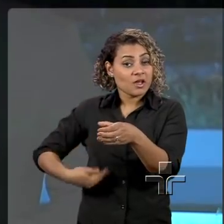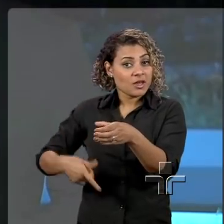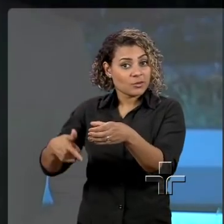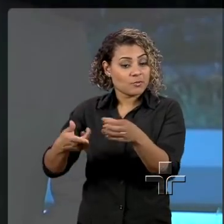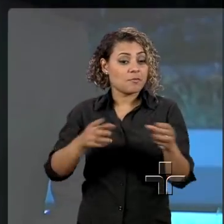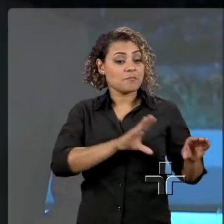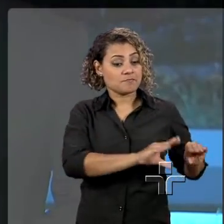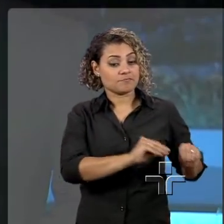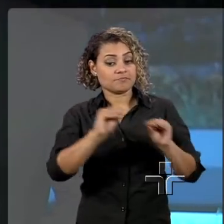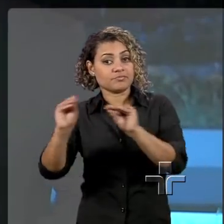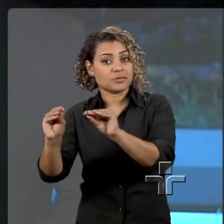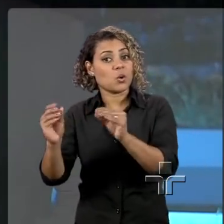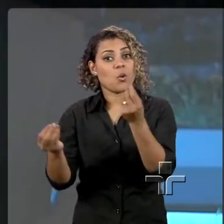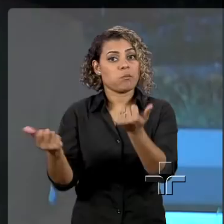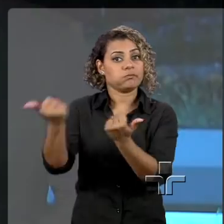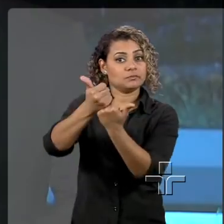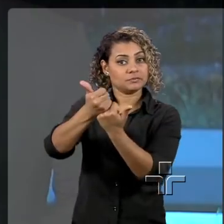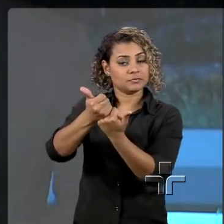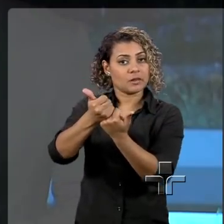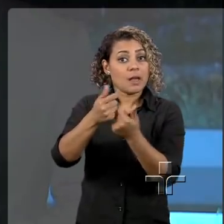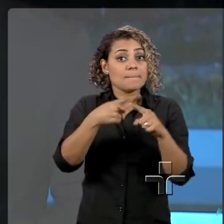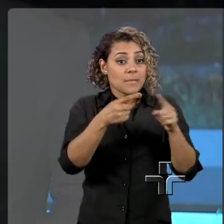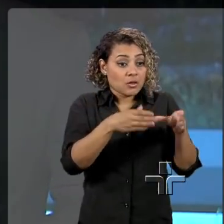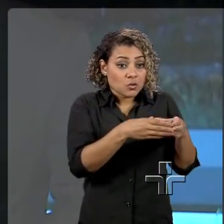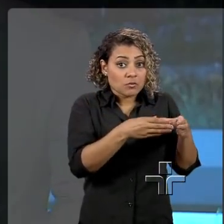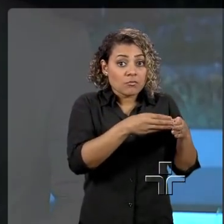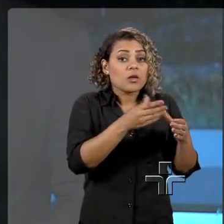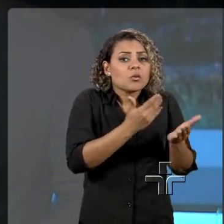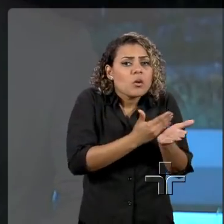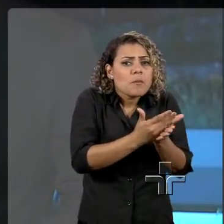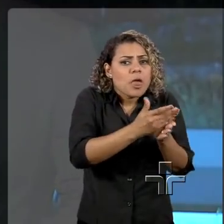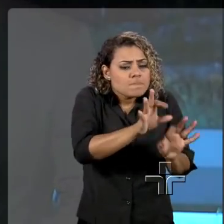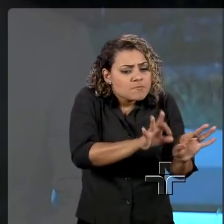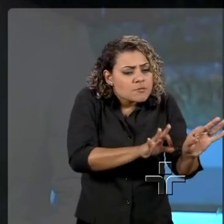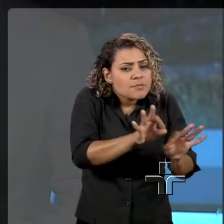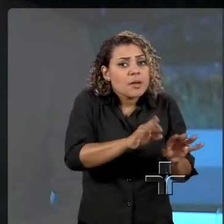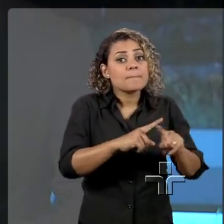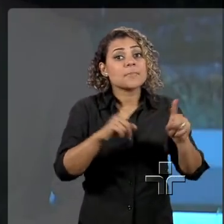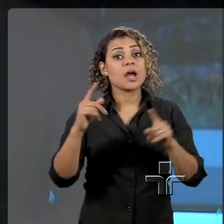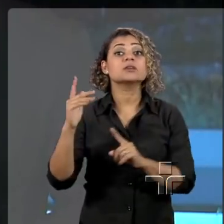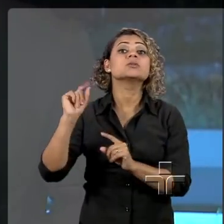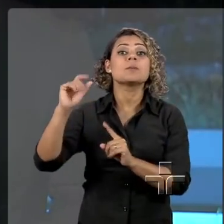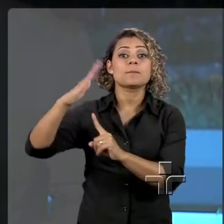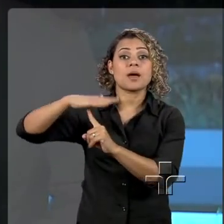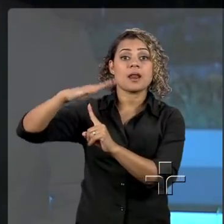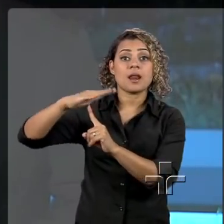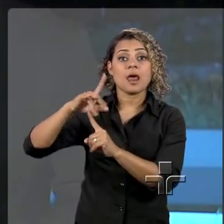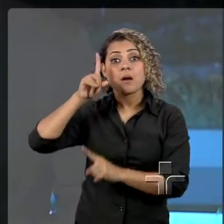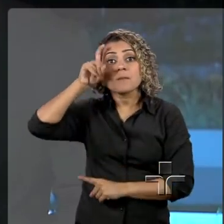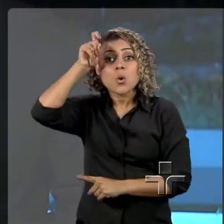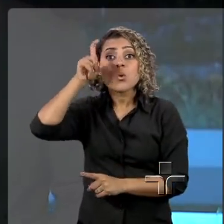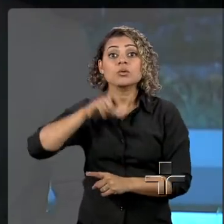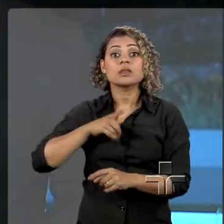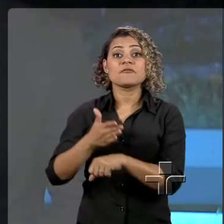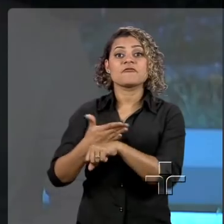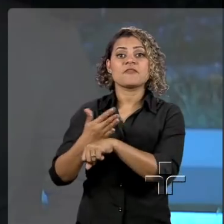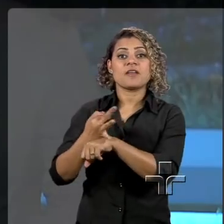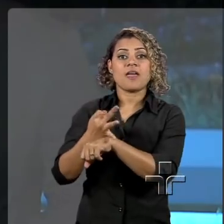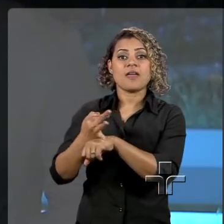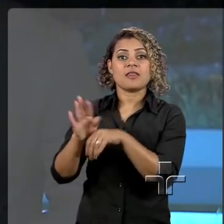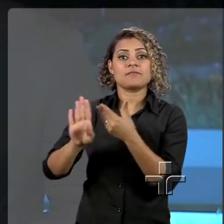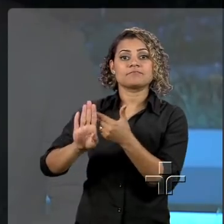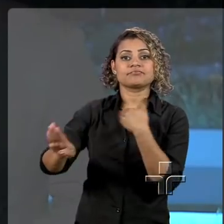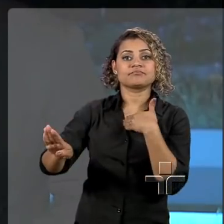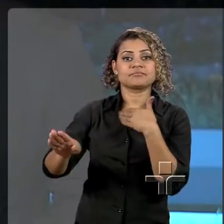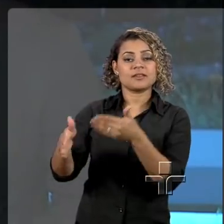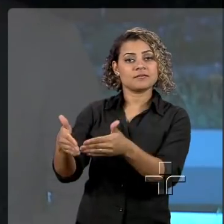de transição começa as primeiras atividades aqui em Brasília, lá no Paraná, o juiz Sérgio Moro entrou em férias. Ele anunciou